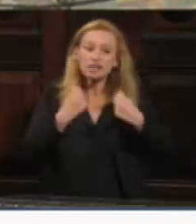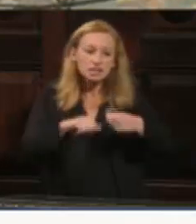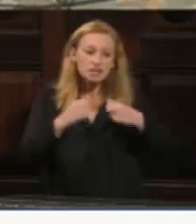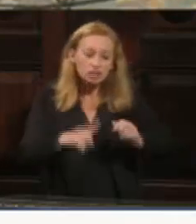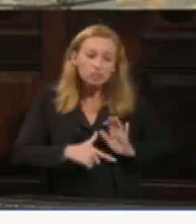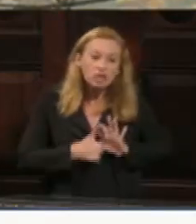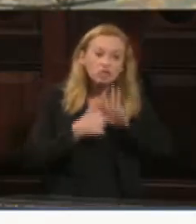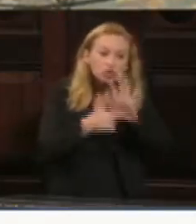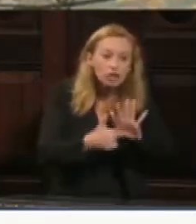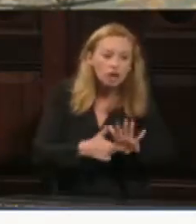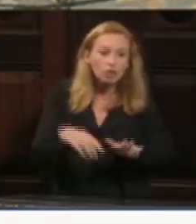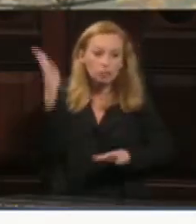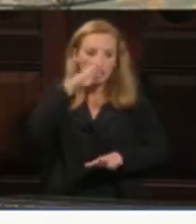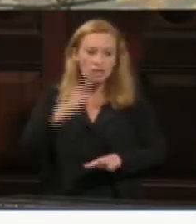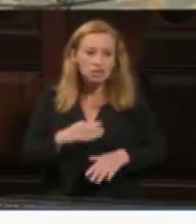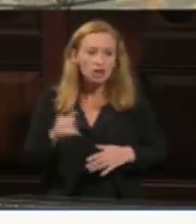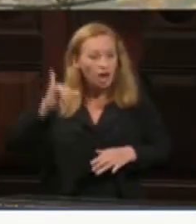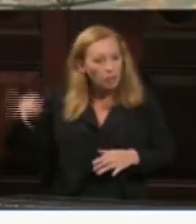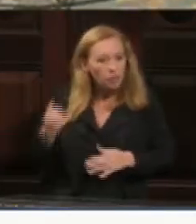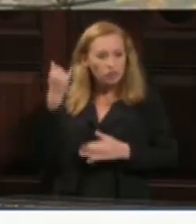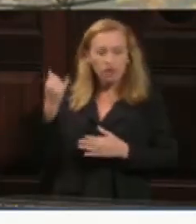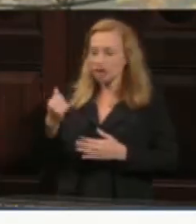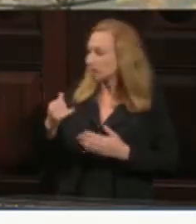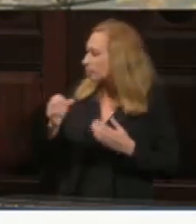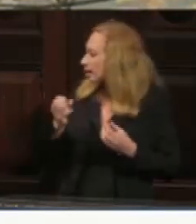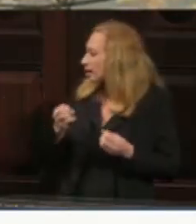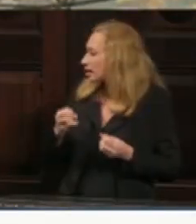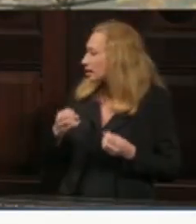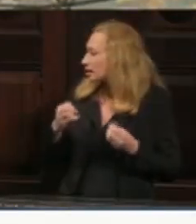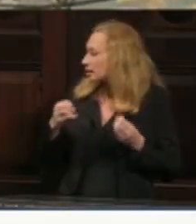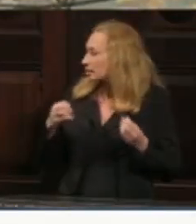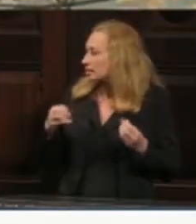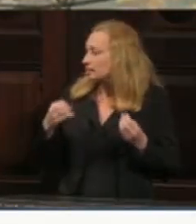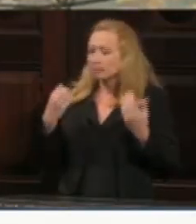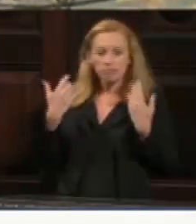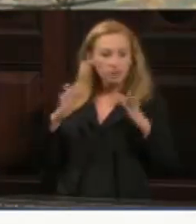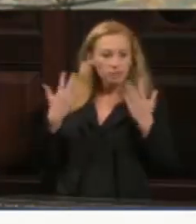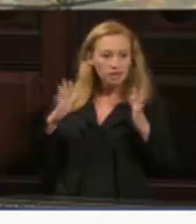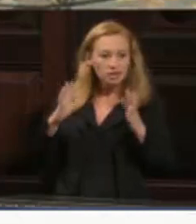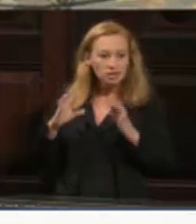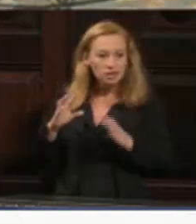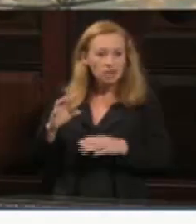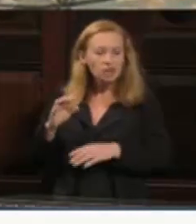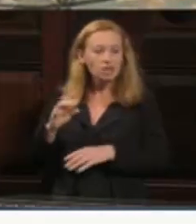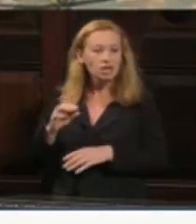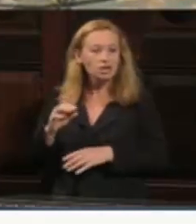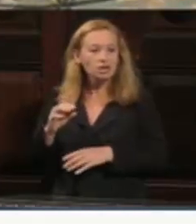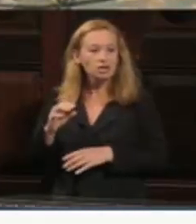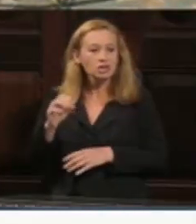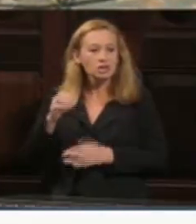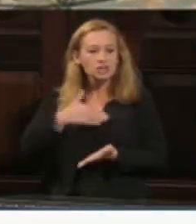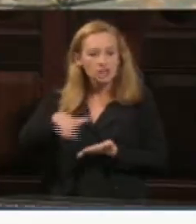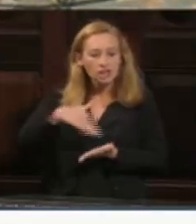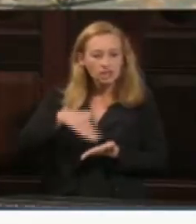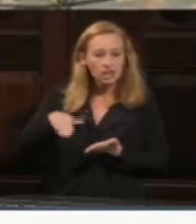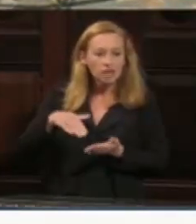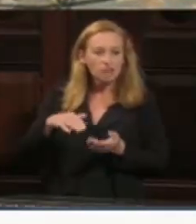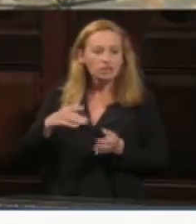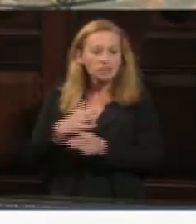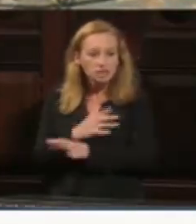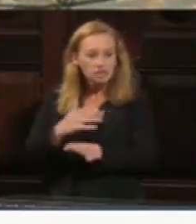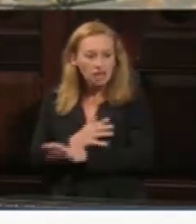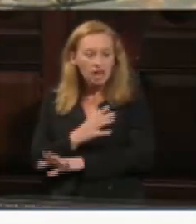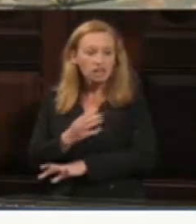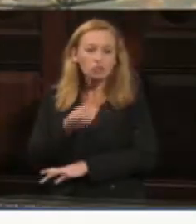aí aproveito o ensejo aqui para saudar o secretário Juarez Fialho, que está presente aqui, secretário das cidades, está fazendo